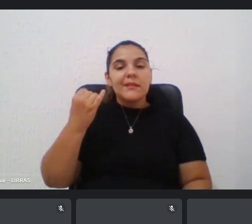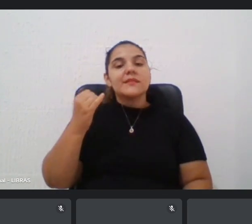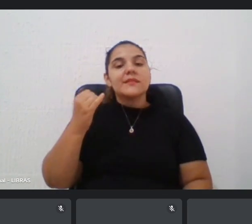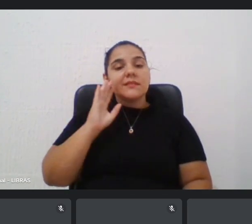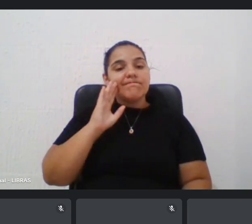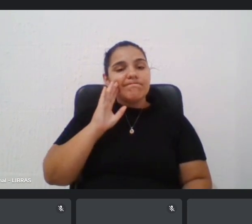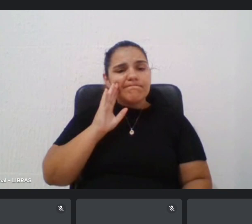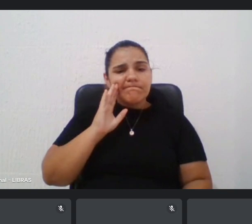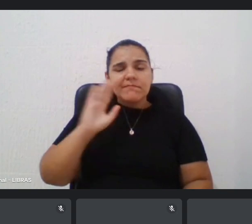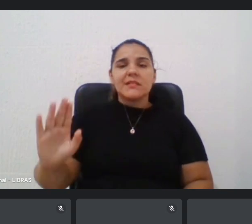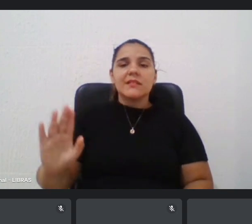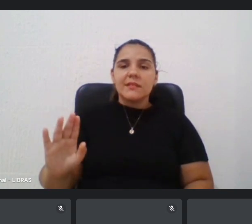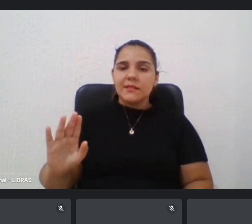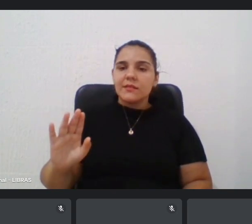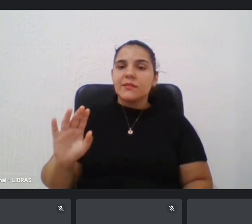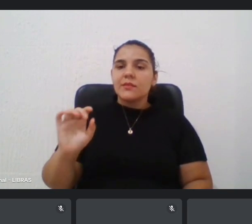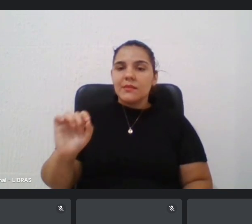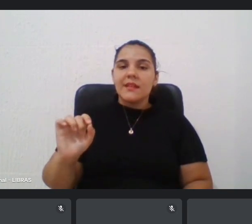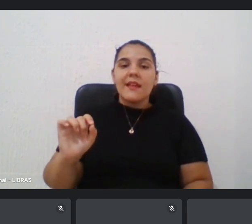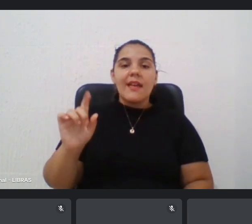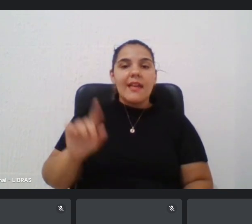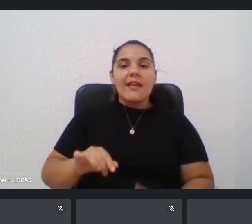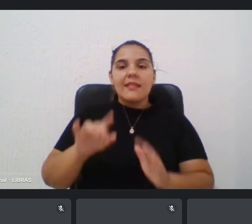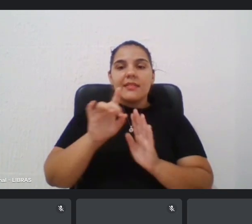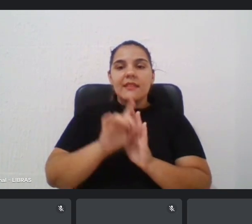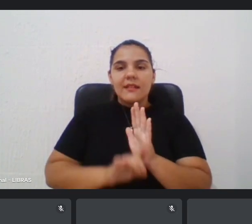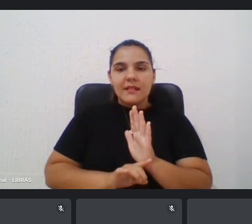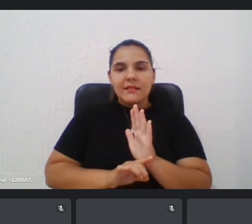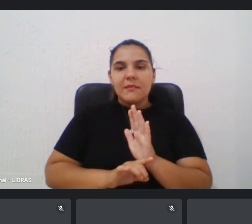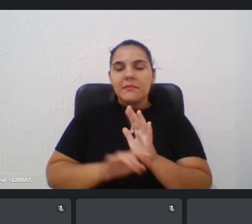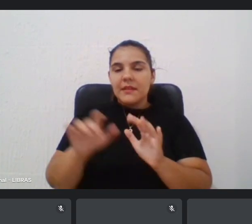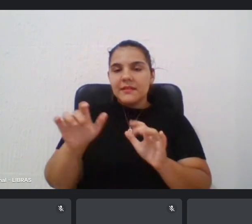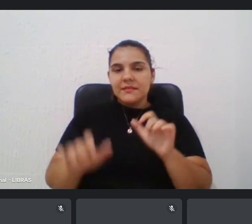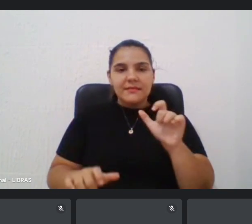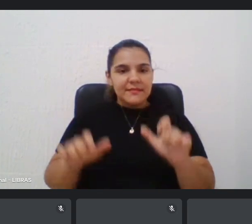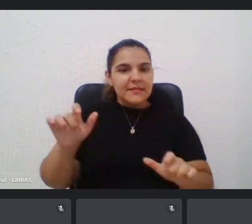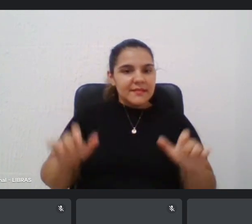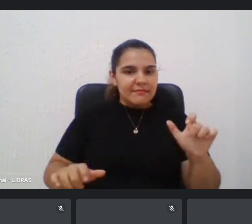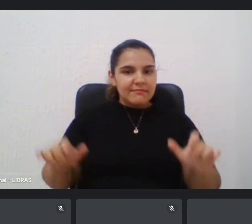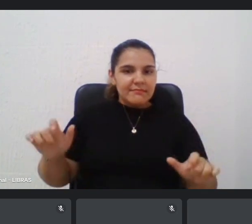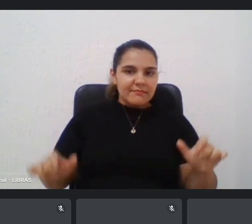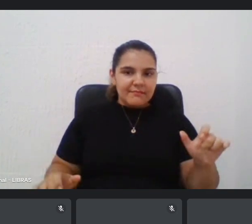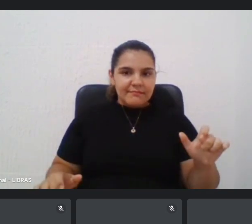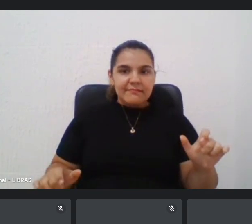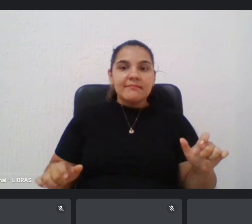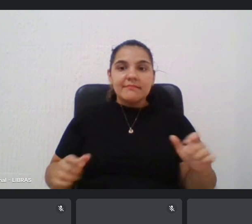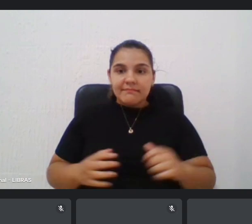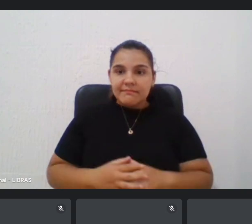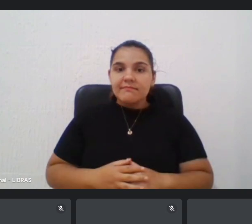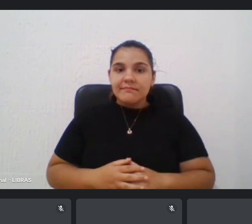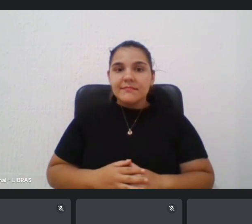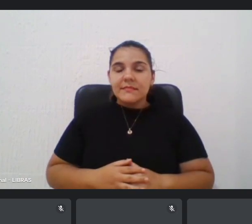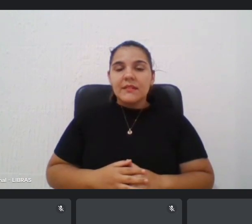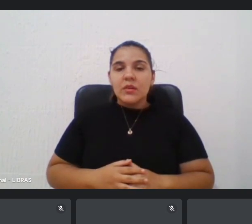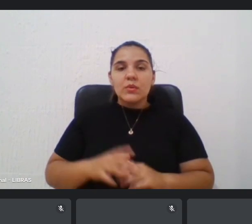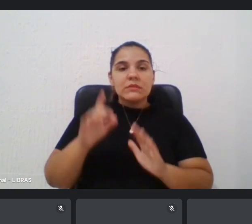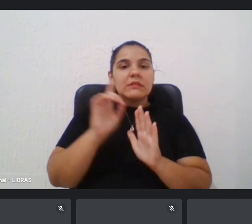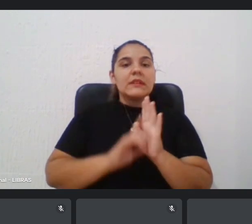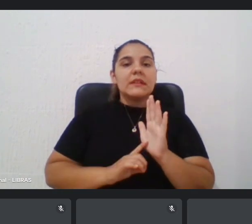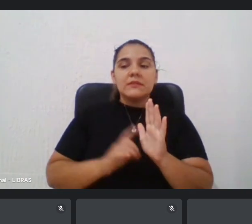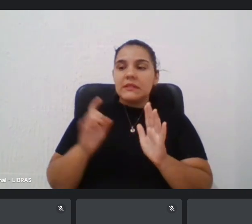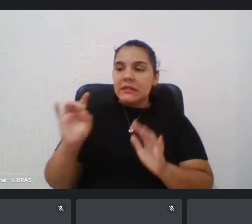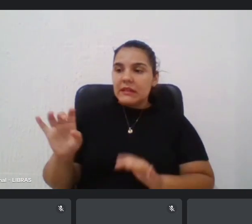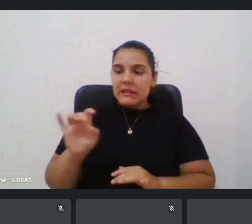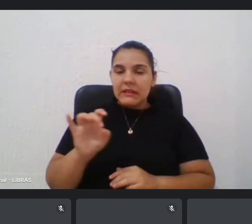Porque a gente está falando do direito das pessoas, principalmente quando a gente fala em direitos de primeira geração. O direito individual de cada um como